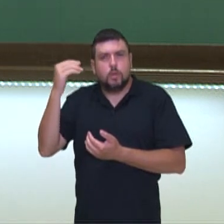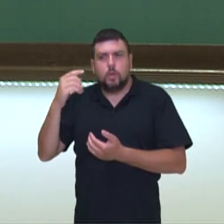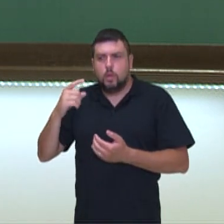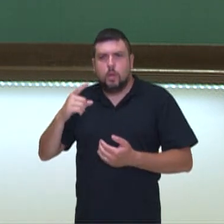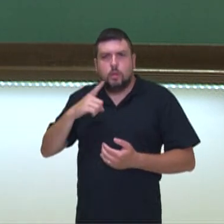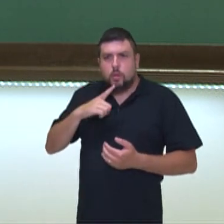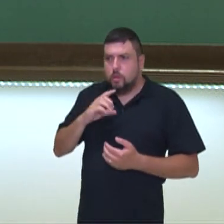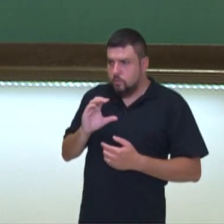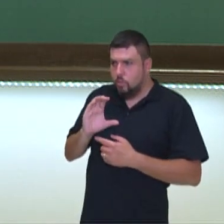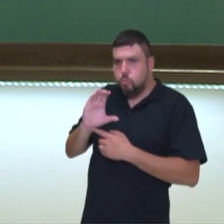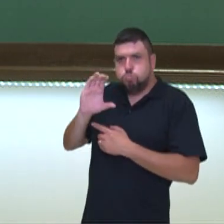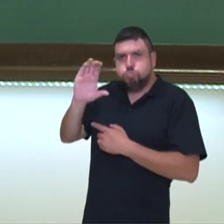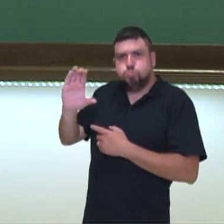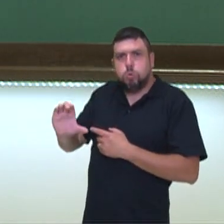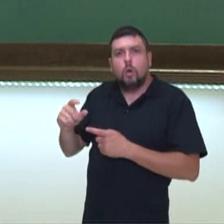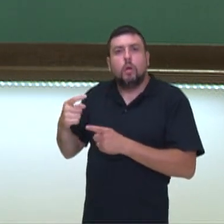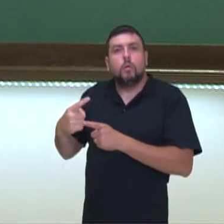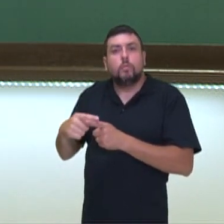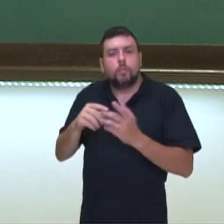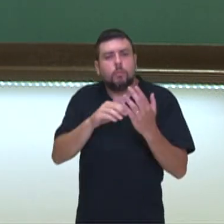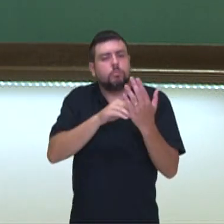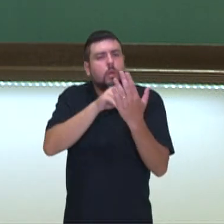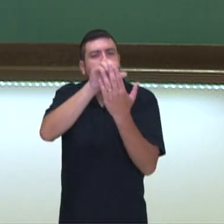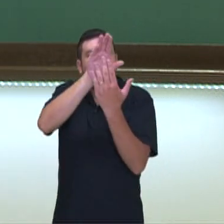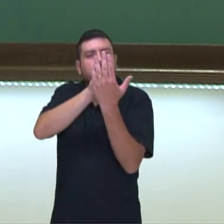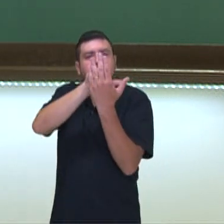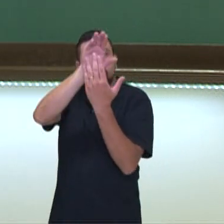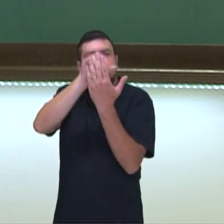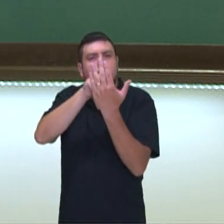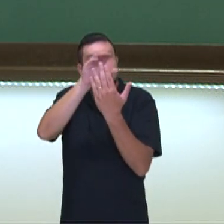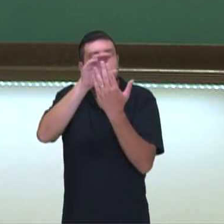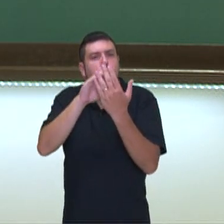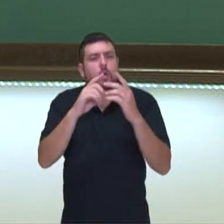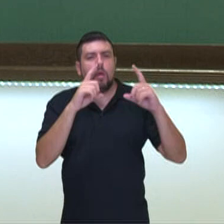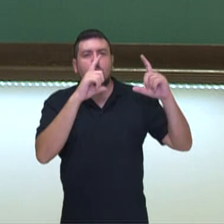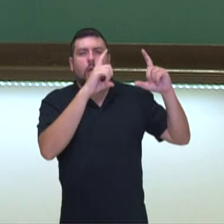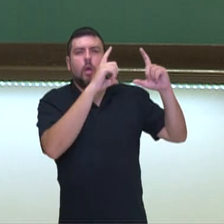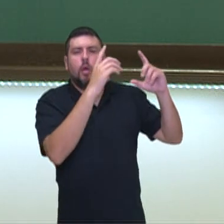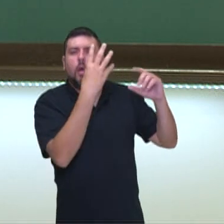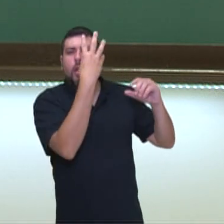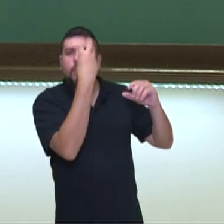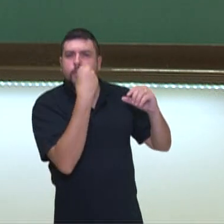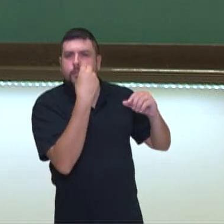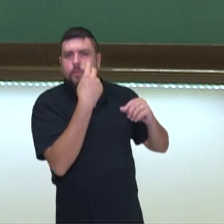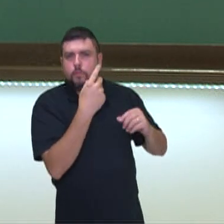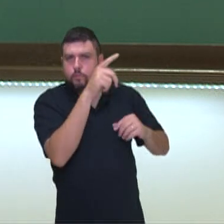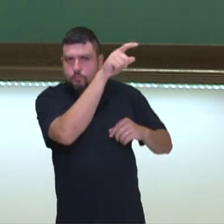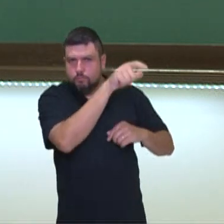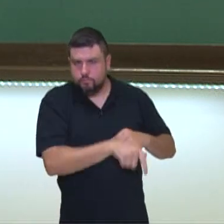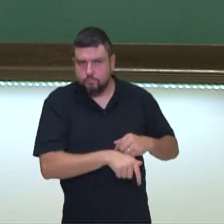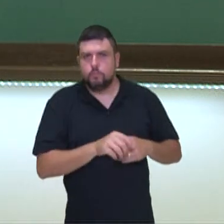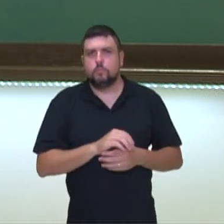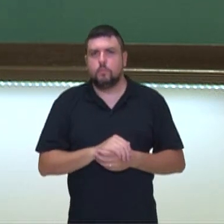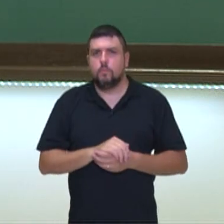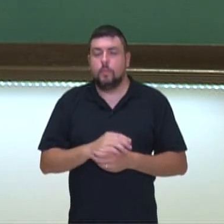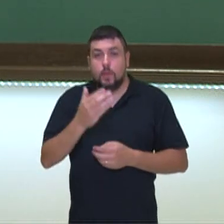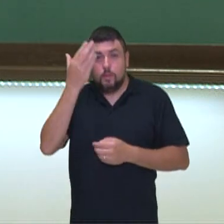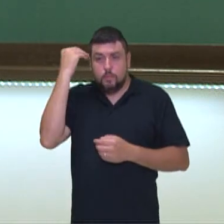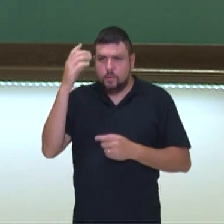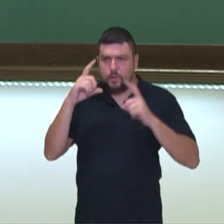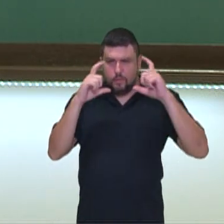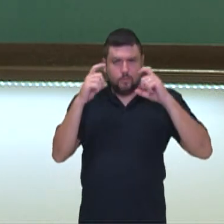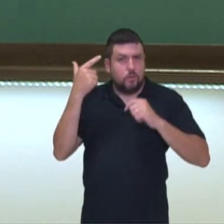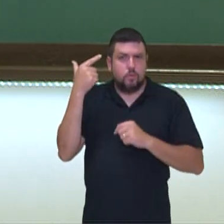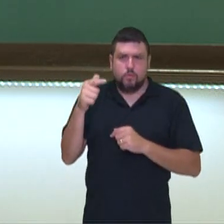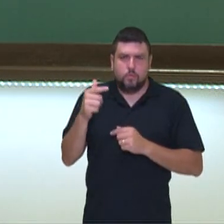dinheiro para eternizar a imagem de alguém. Uma pessoa que queria ter a sua própria imagem eternizada não tinha fotografia na